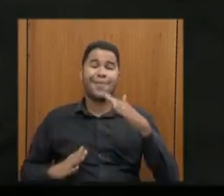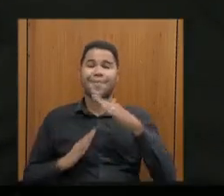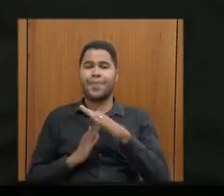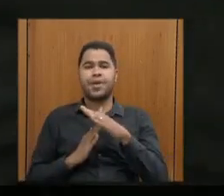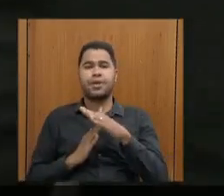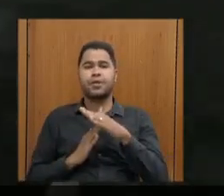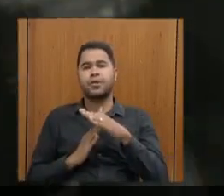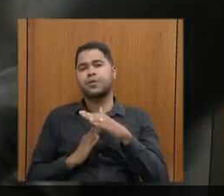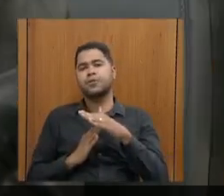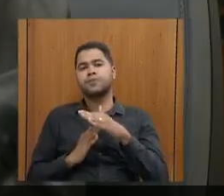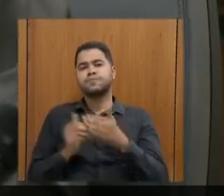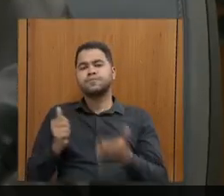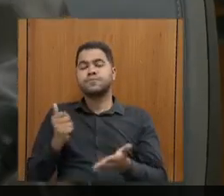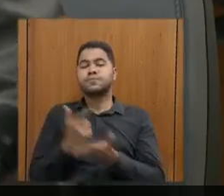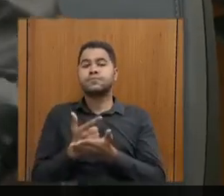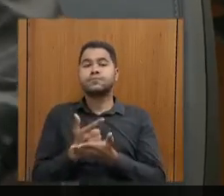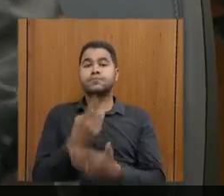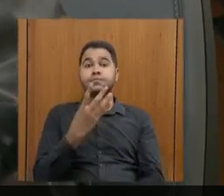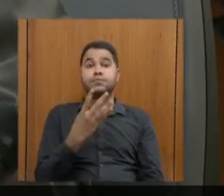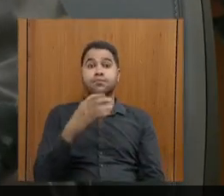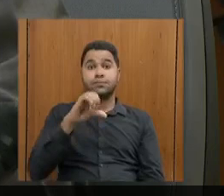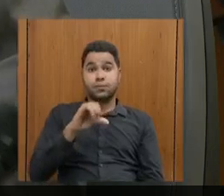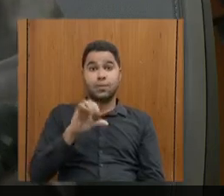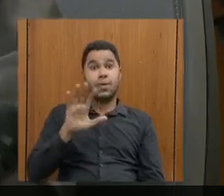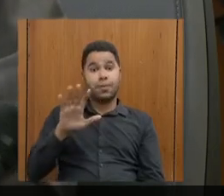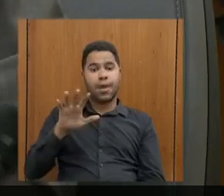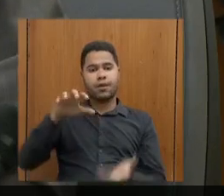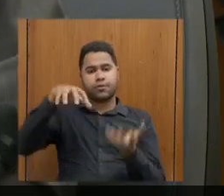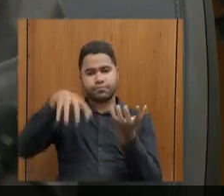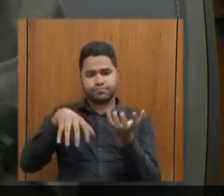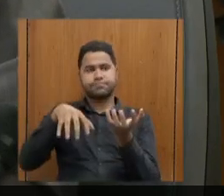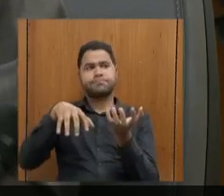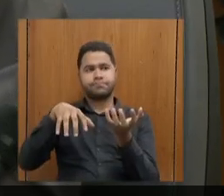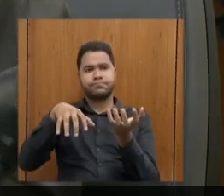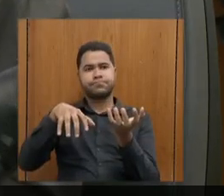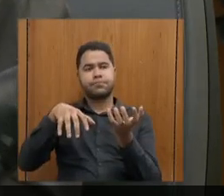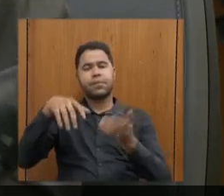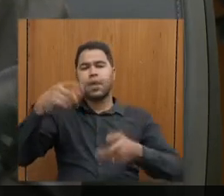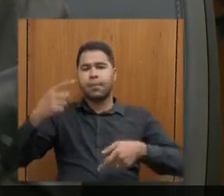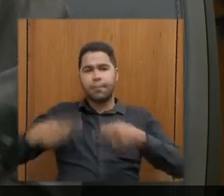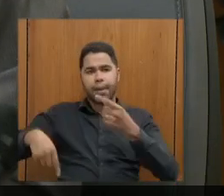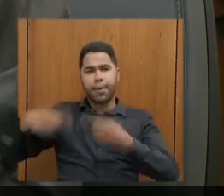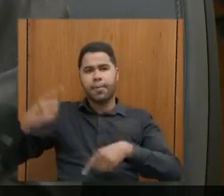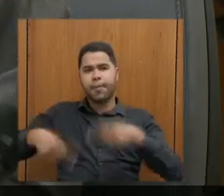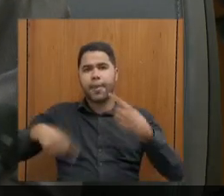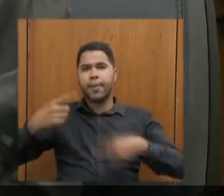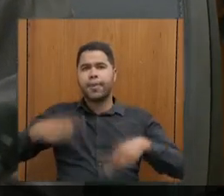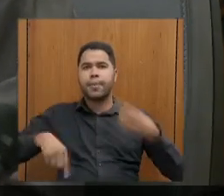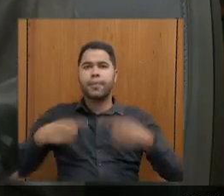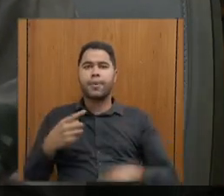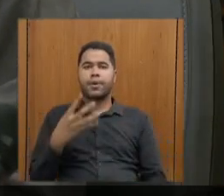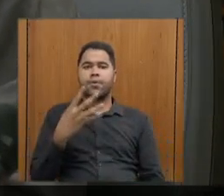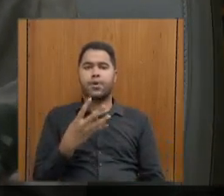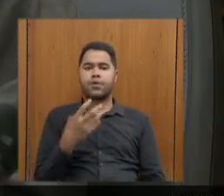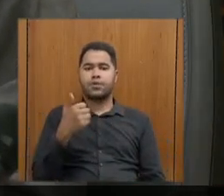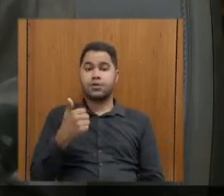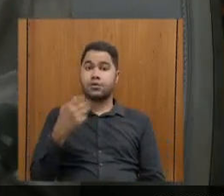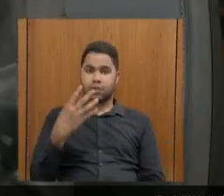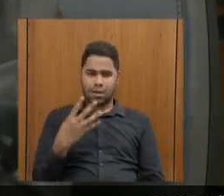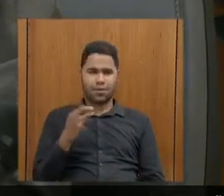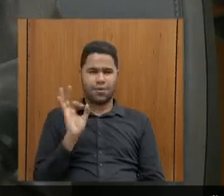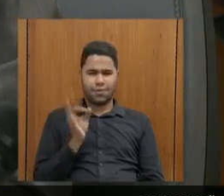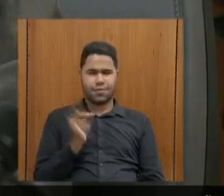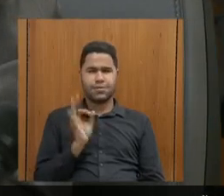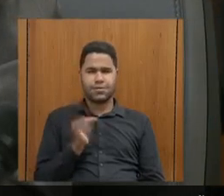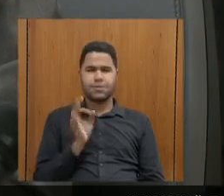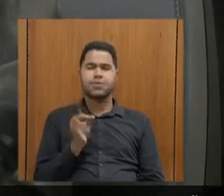poderia era comprar 49 mais novo Congresso Nacional existe uma discussão no projeto 414 né seu nome